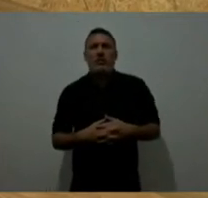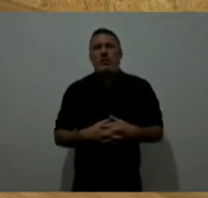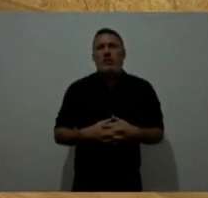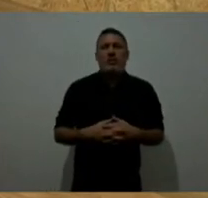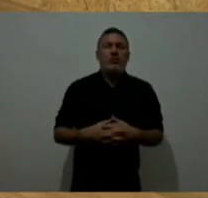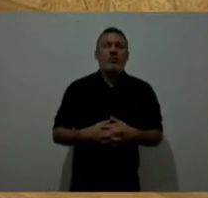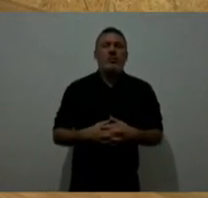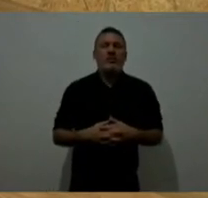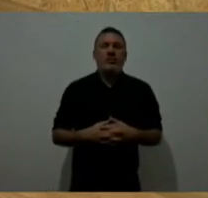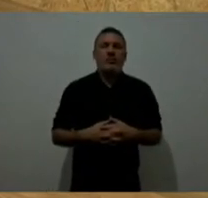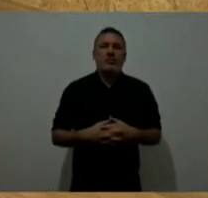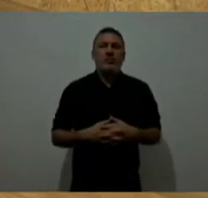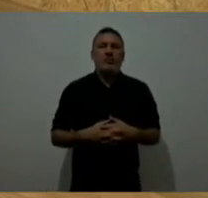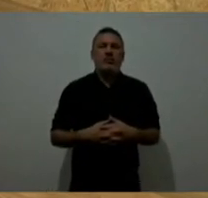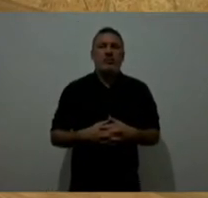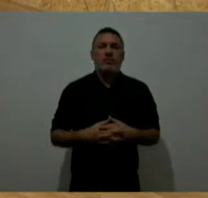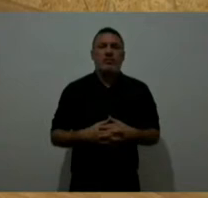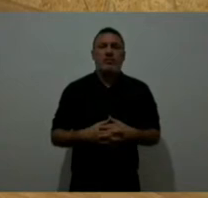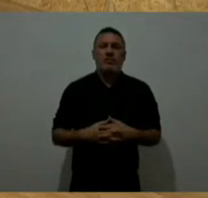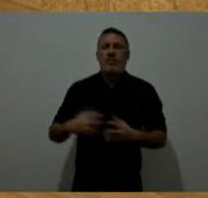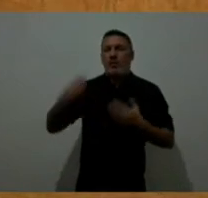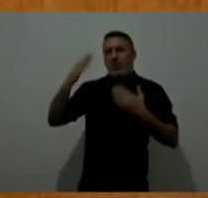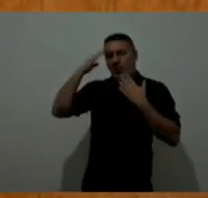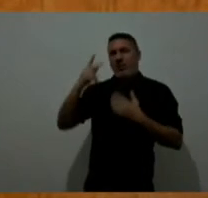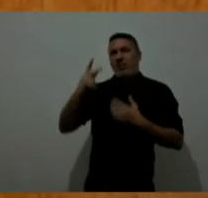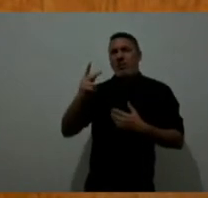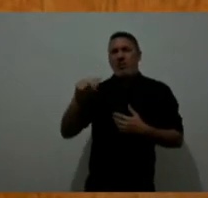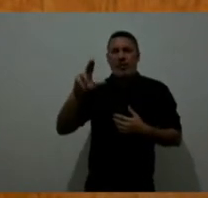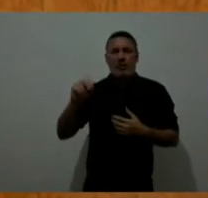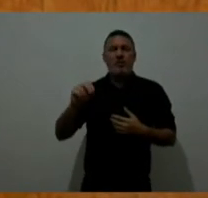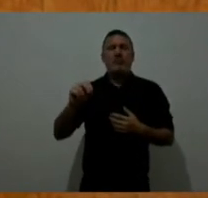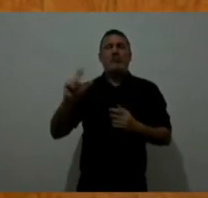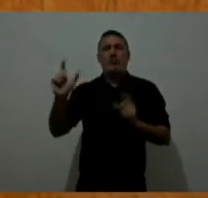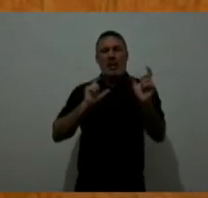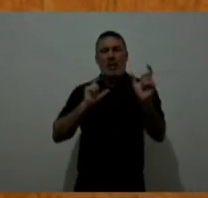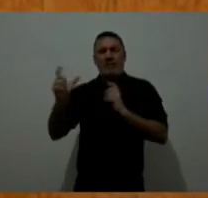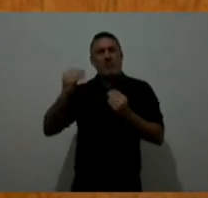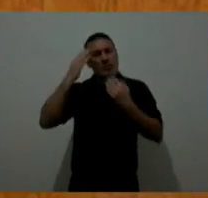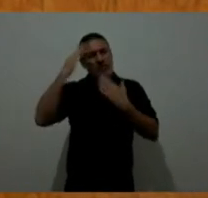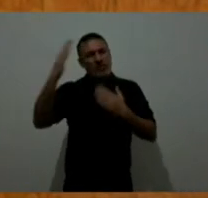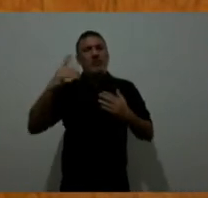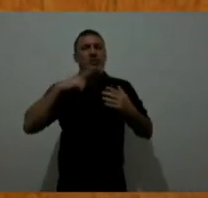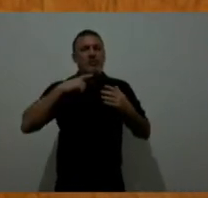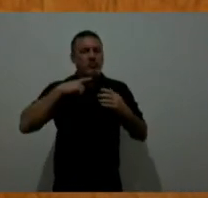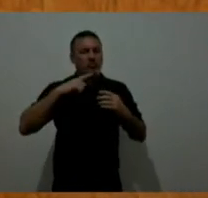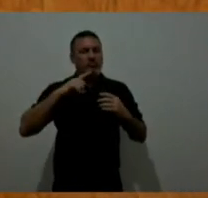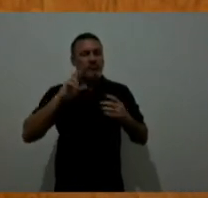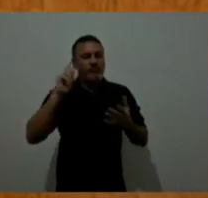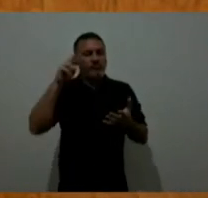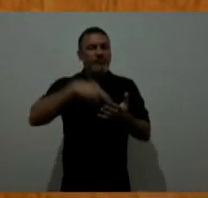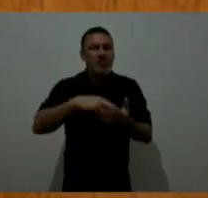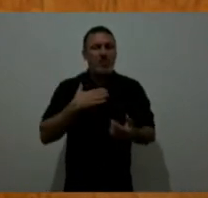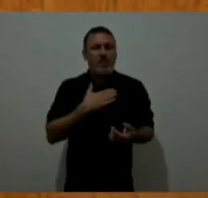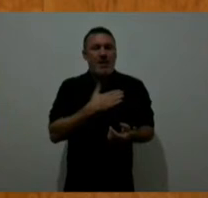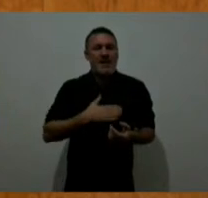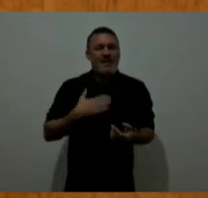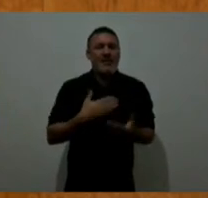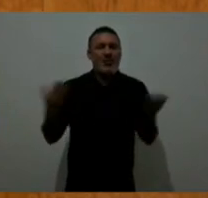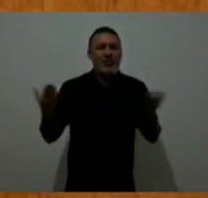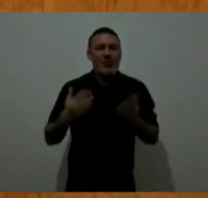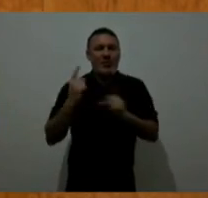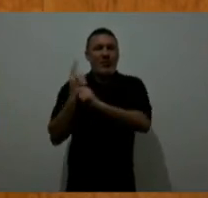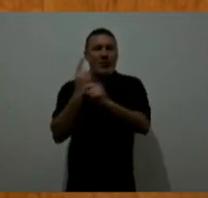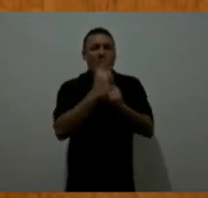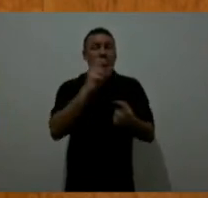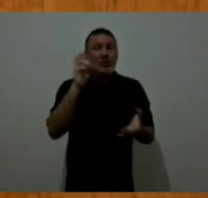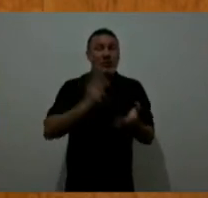Obrigado, Paulo. Obrigado, Ricardo, pelas palavras. Reforço que é um extremo prazer estar aqui hoje com todos vocês nessa manhã de sábado. Nós